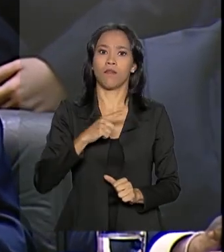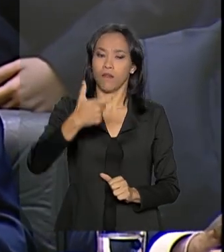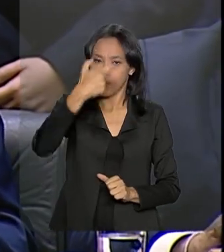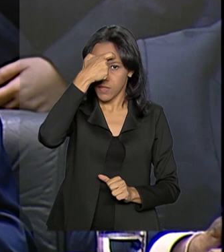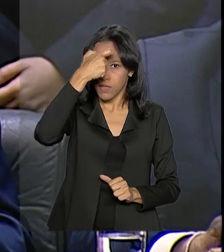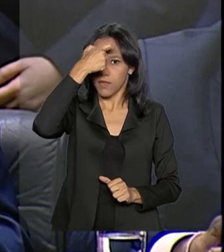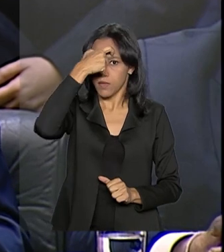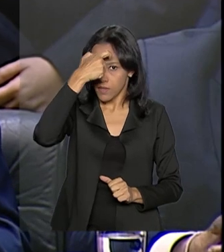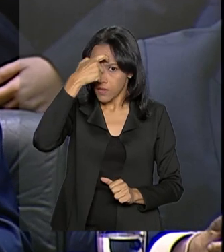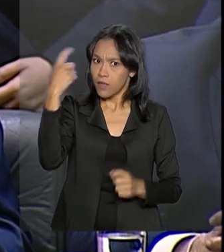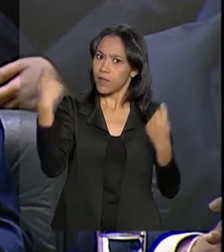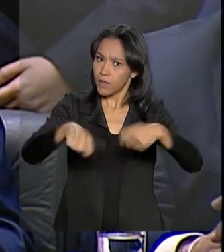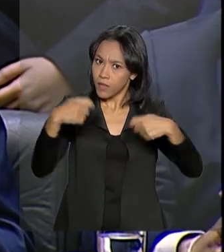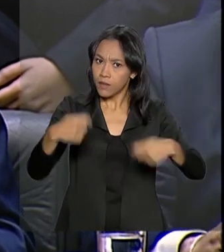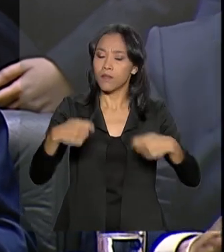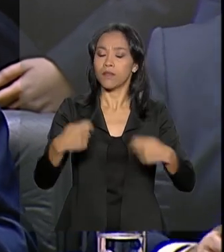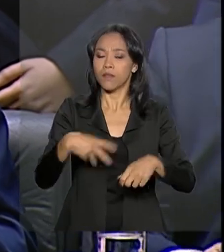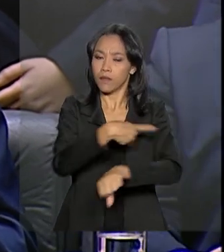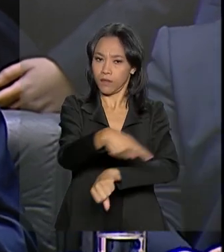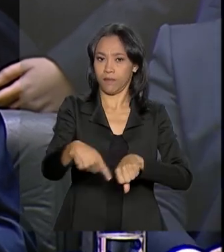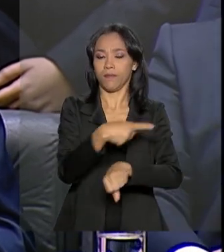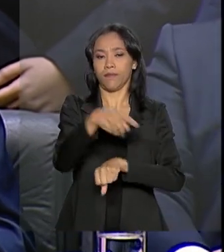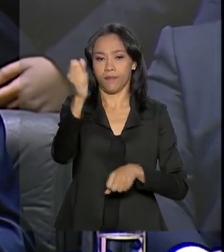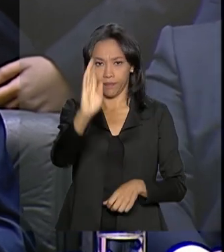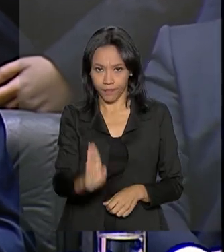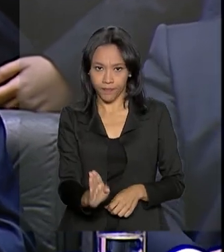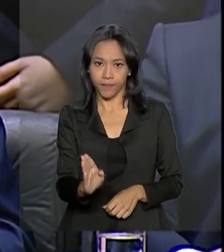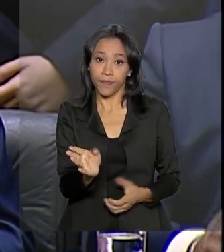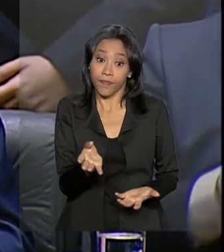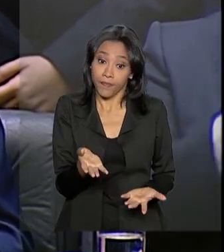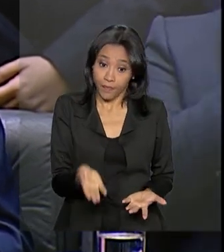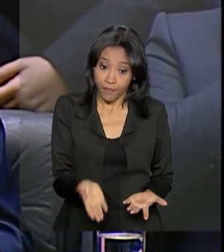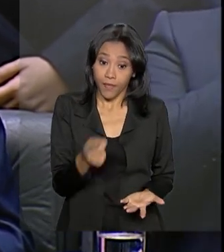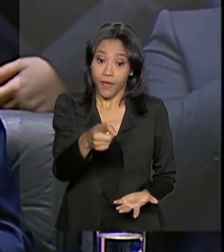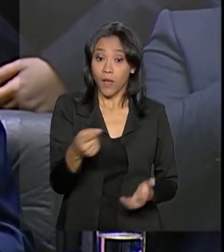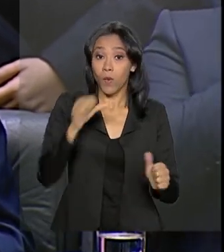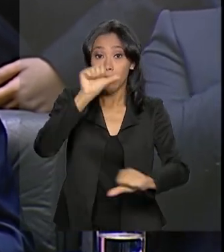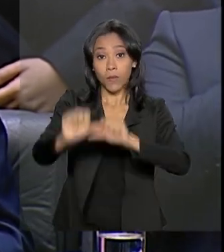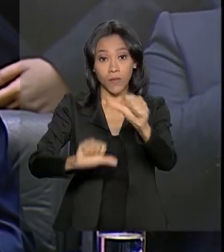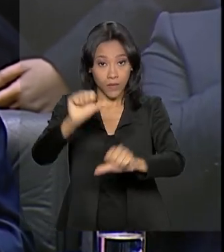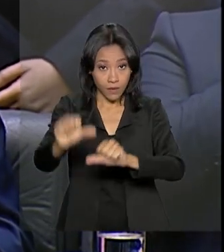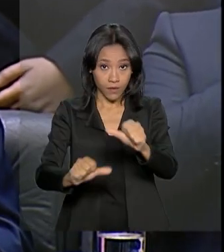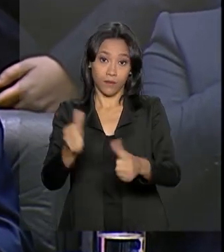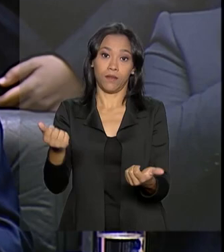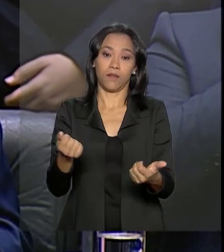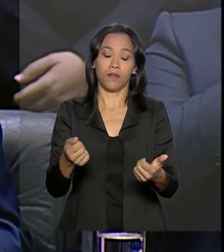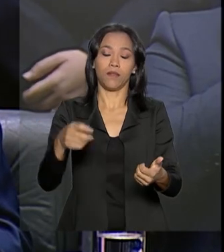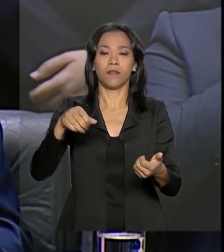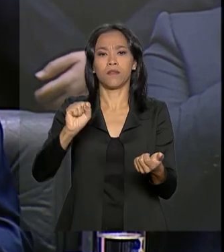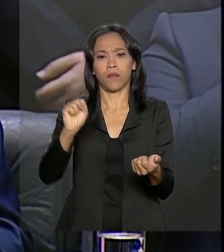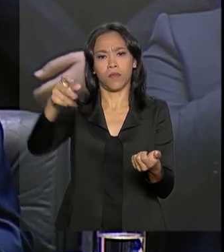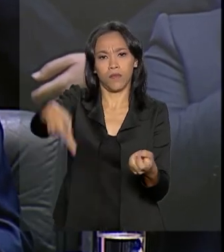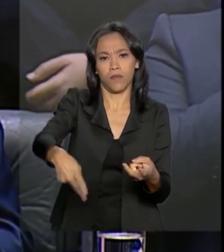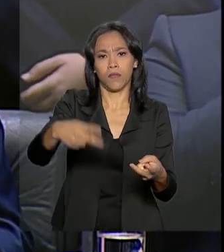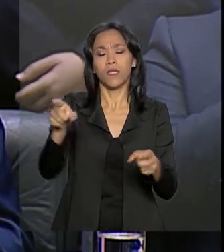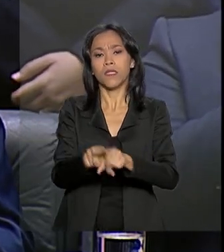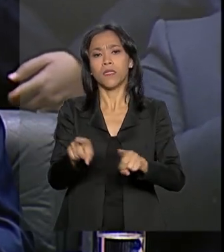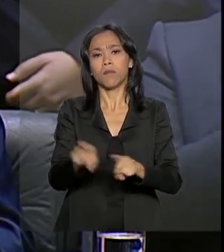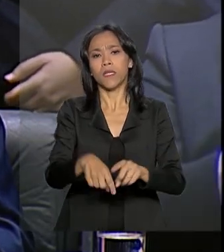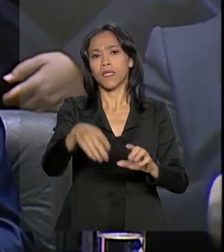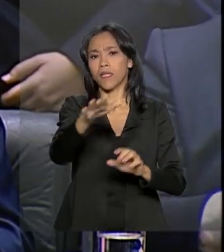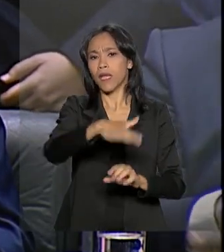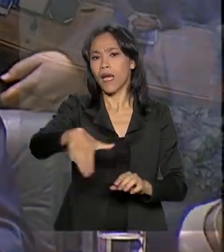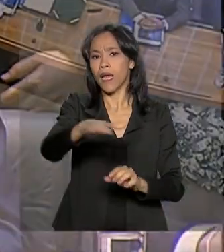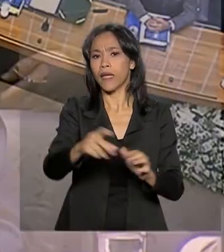para a nação brasileira, como a reforma previdenciária e a fiscal e tributária,